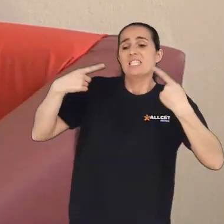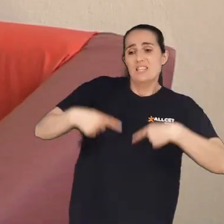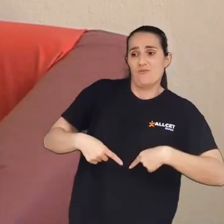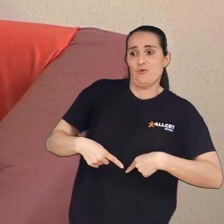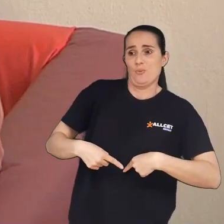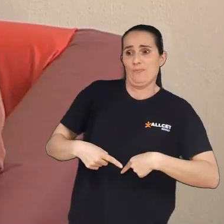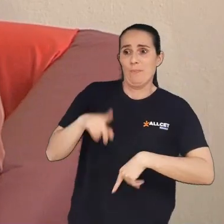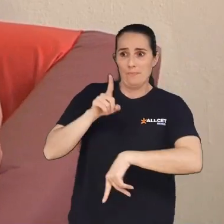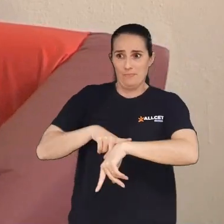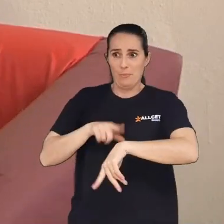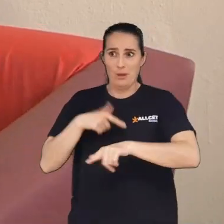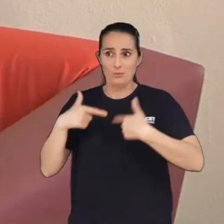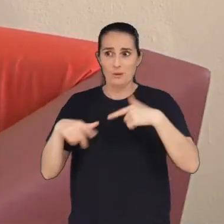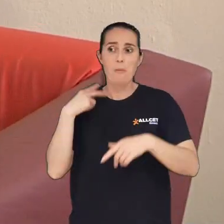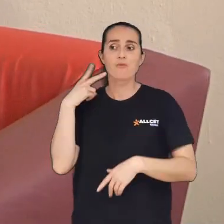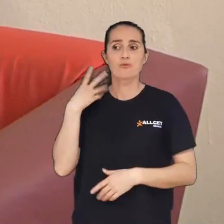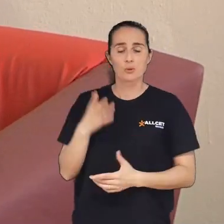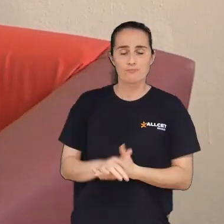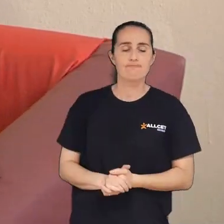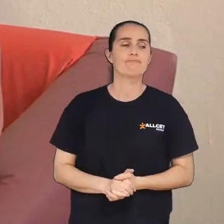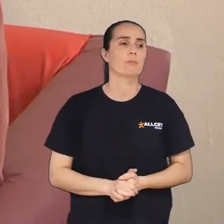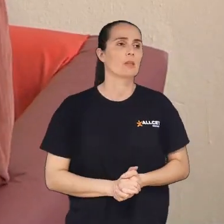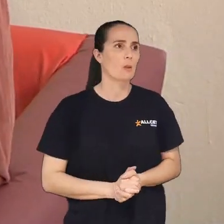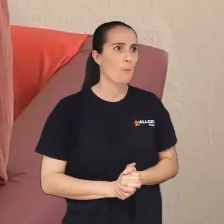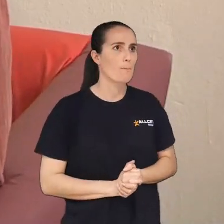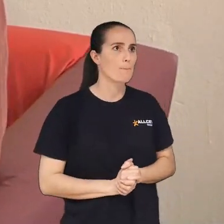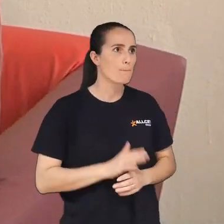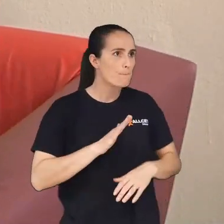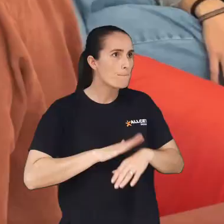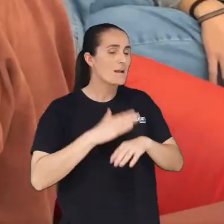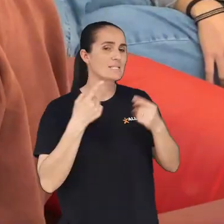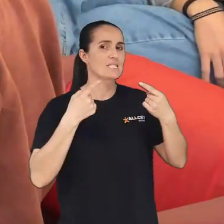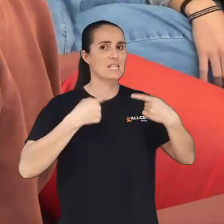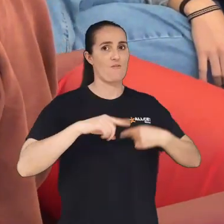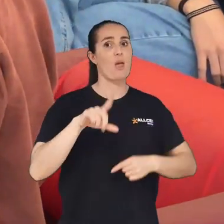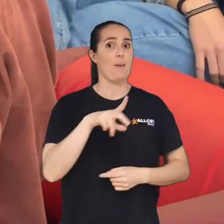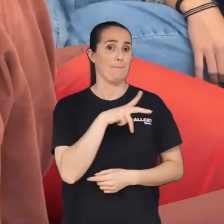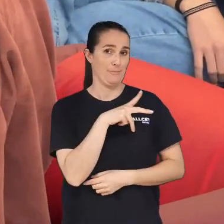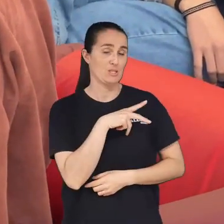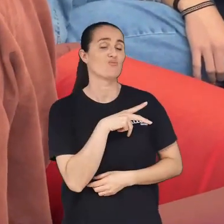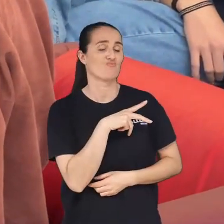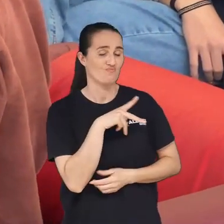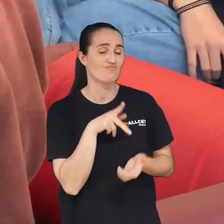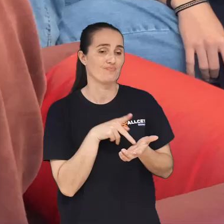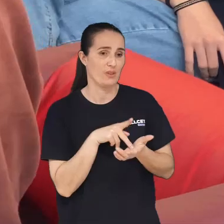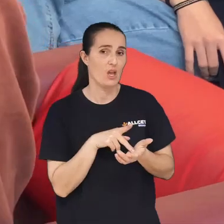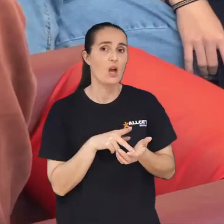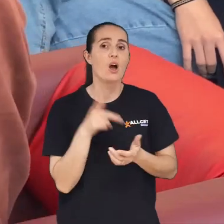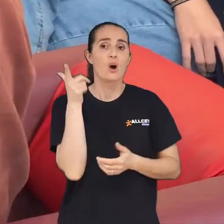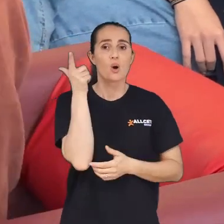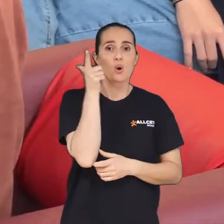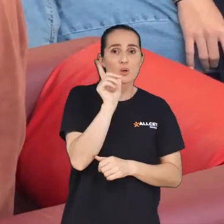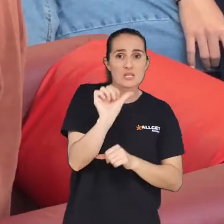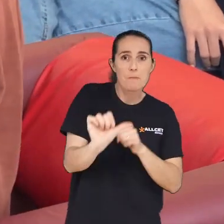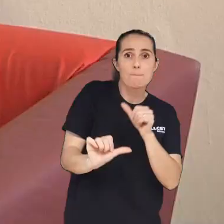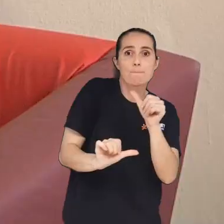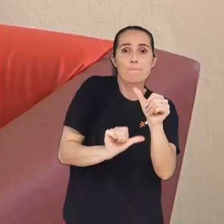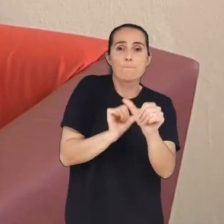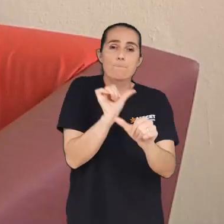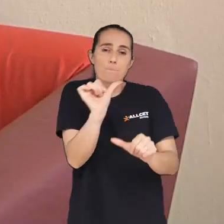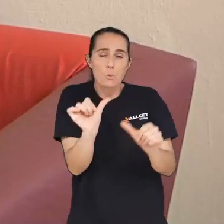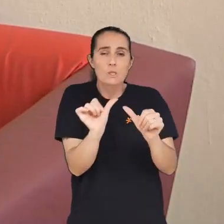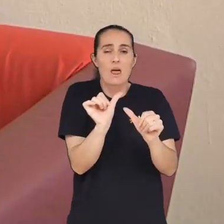Os maiores desafios são pessoais mesmo. Conseguir mudar essa visão que eu